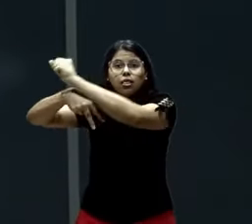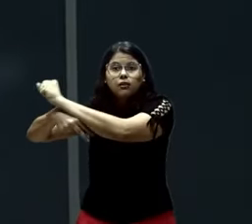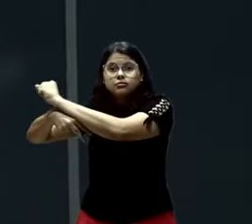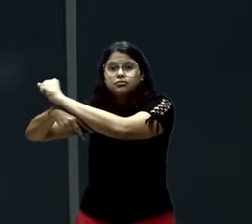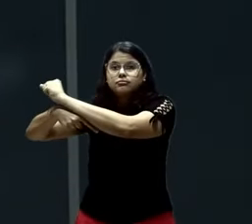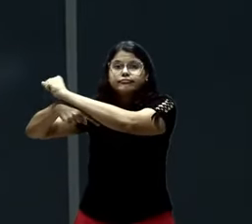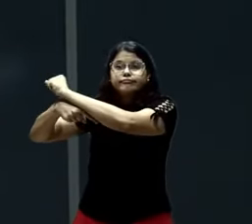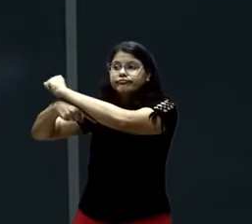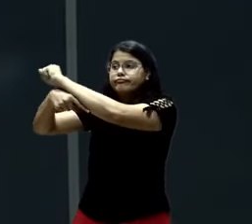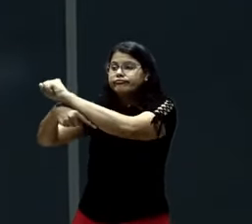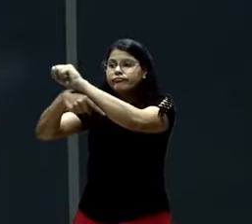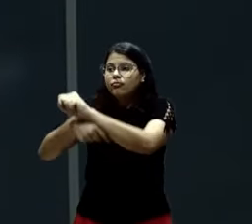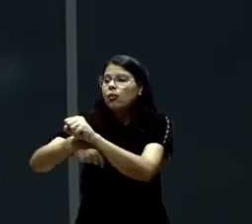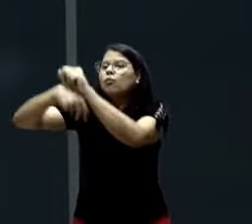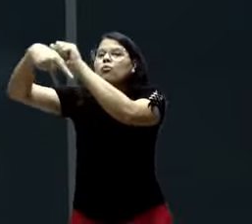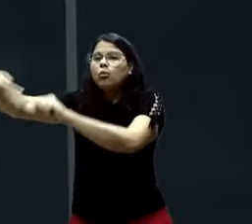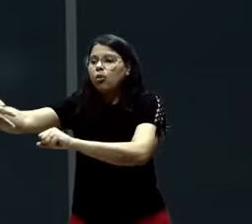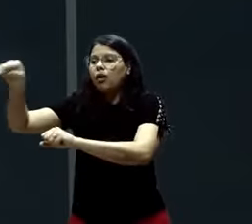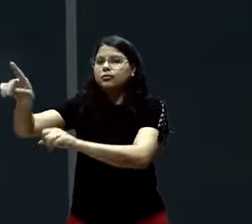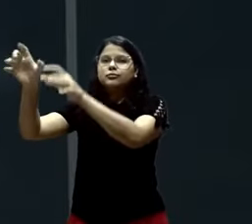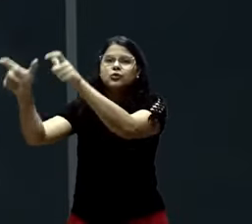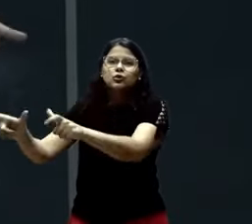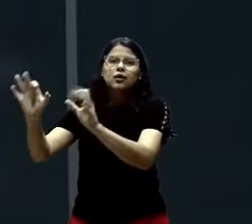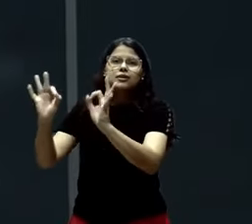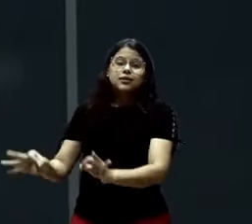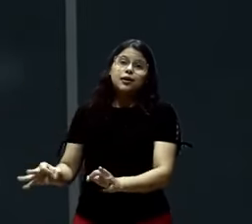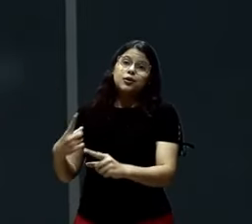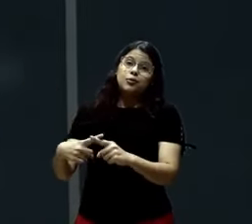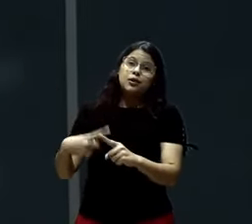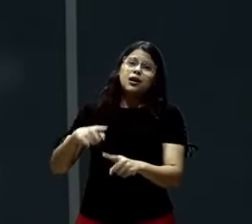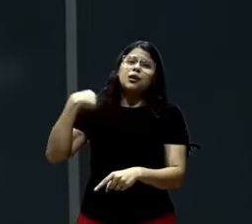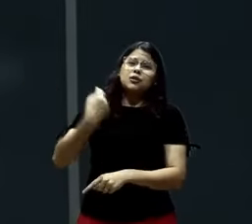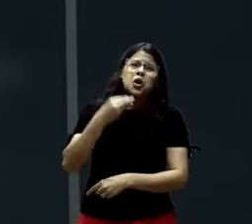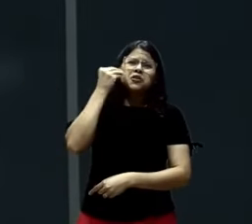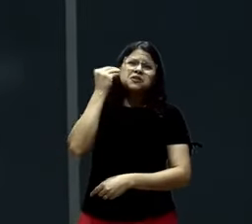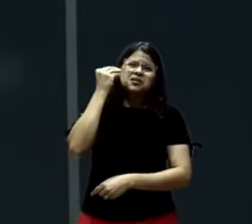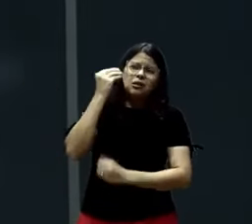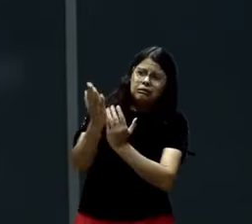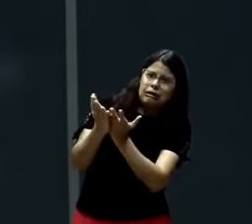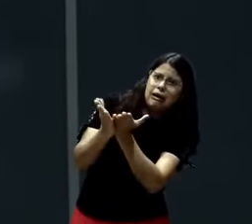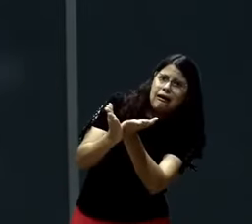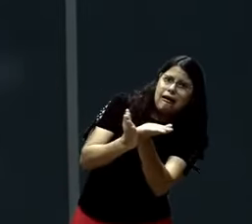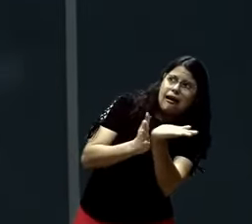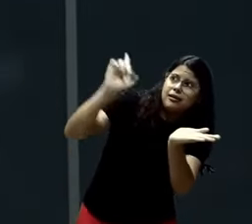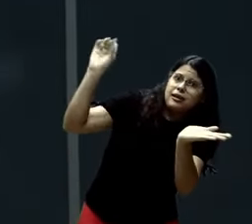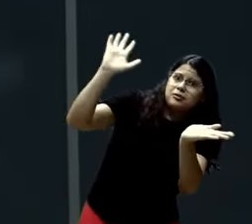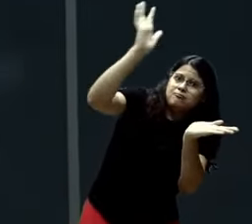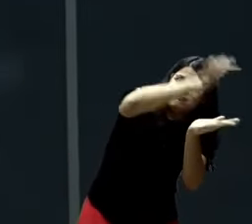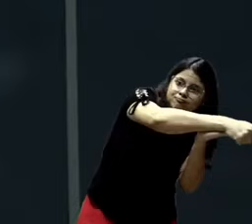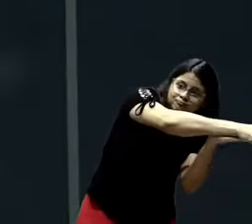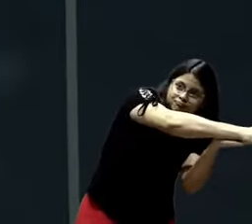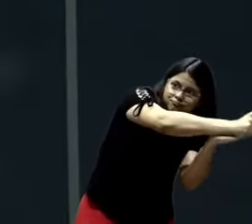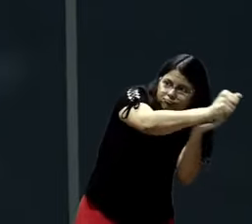colocado, porque do propósito de Deus você não sai, não sai. Você